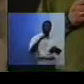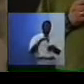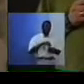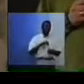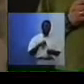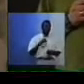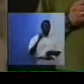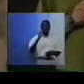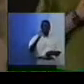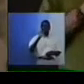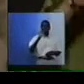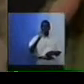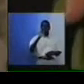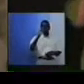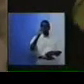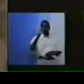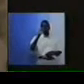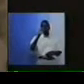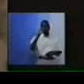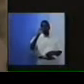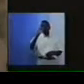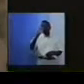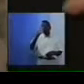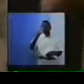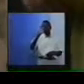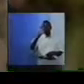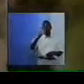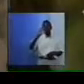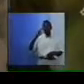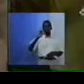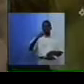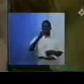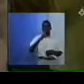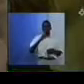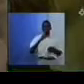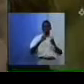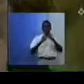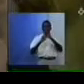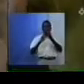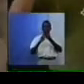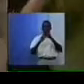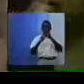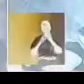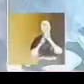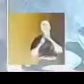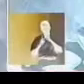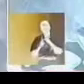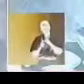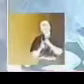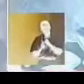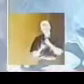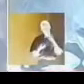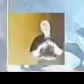batizado. O dia que você foi marcado para todo sempre. Que agora você